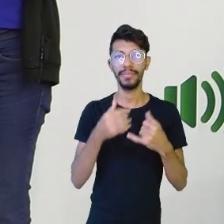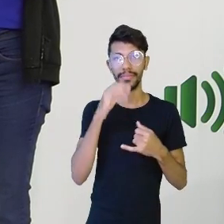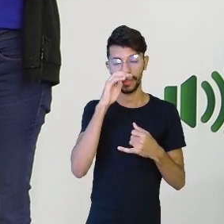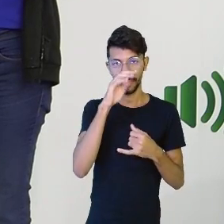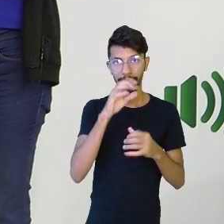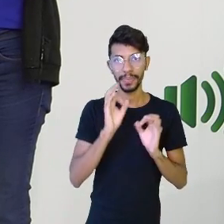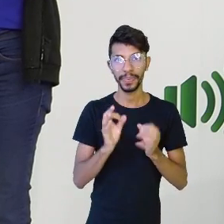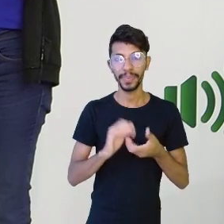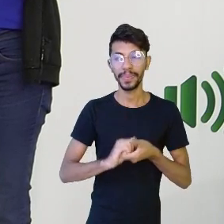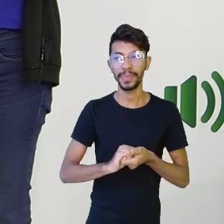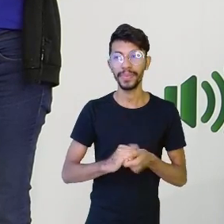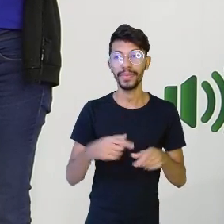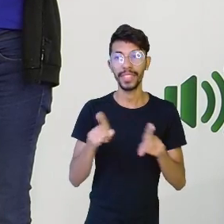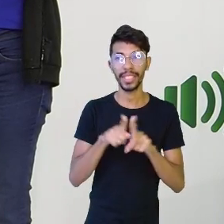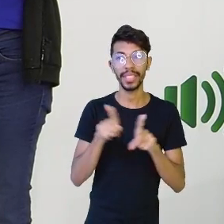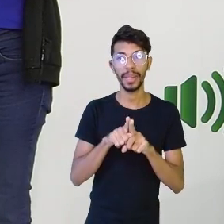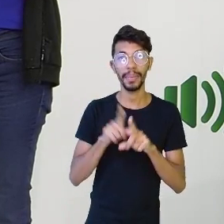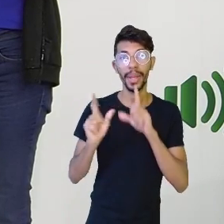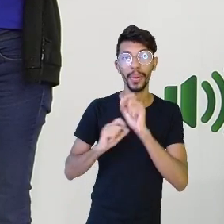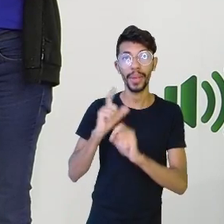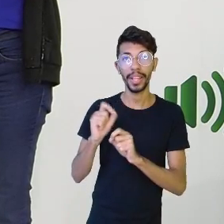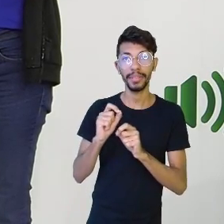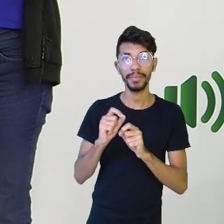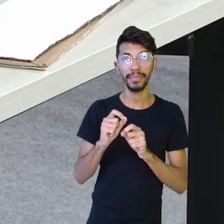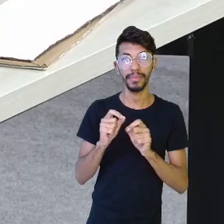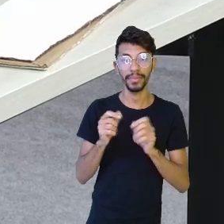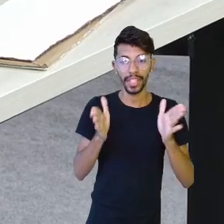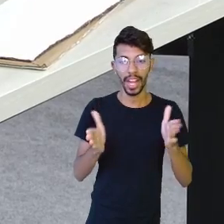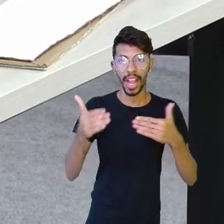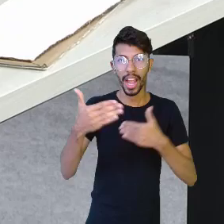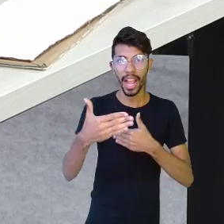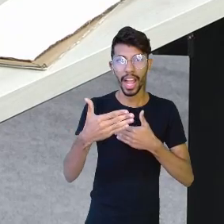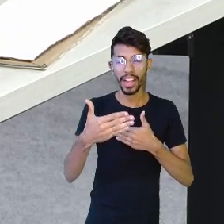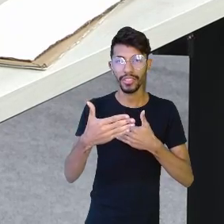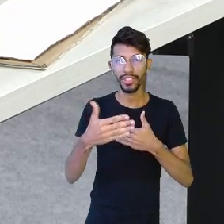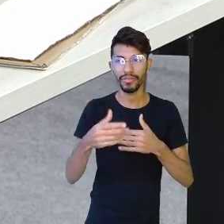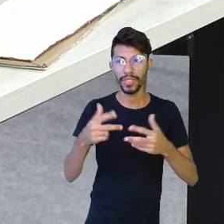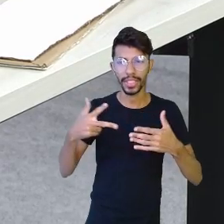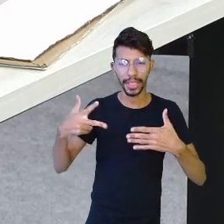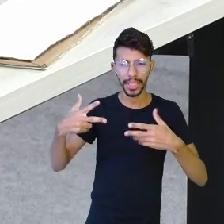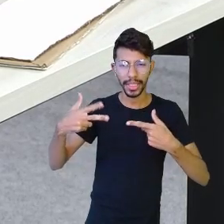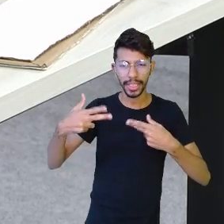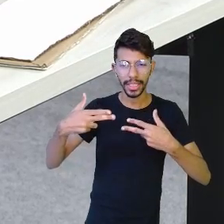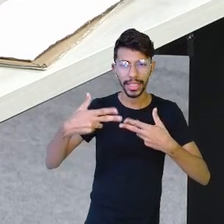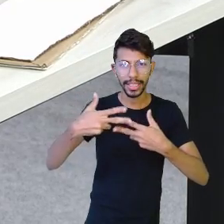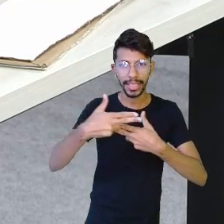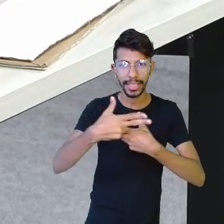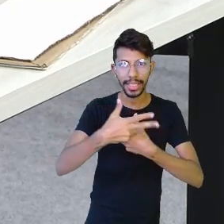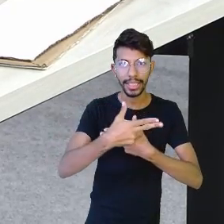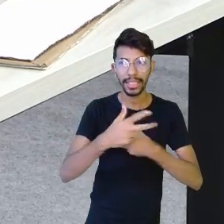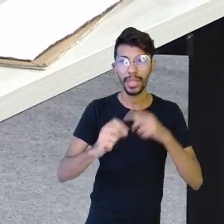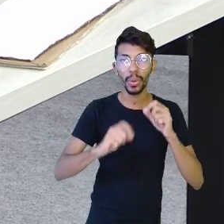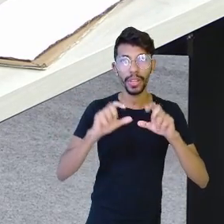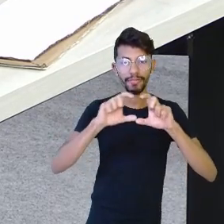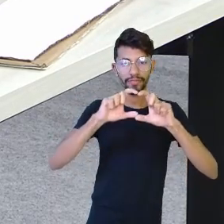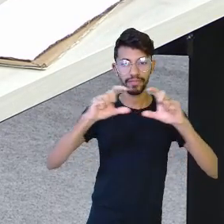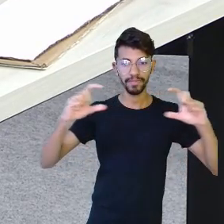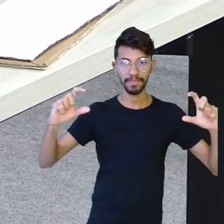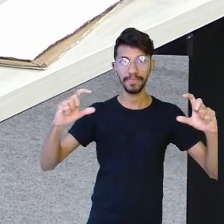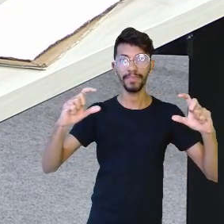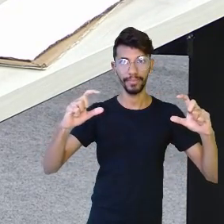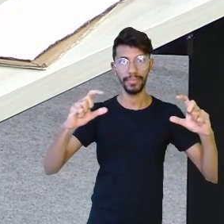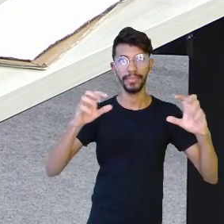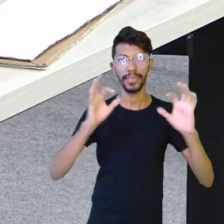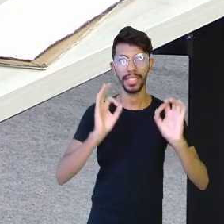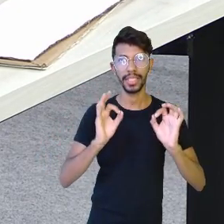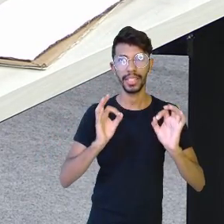Nós trouxemos também aqui, ó, pegamos caixa e recortamos retângulos para